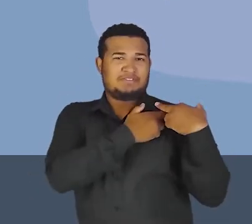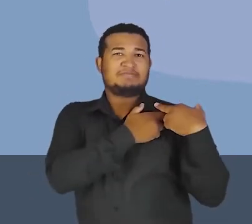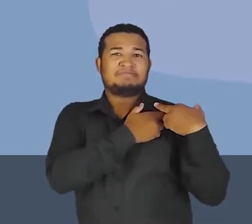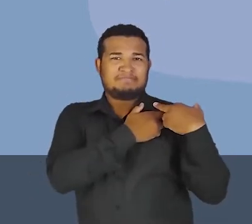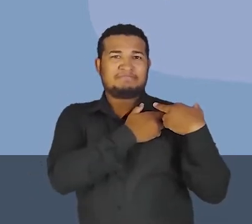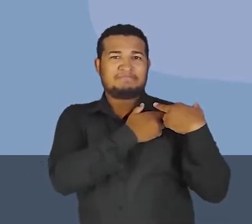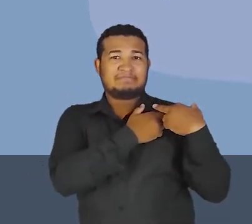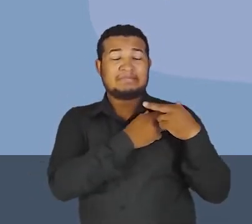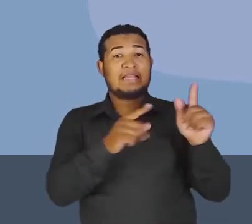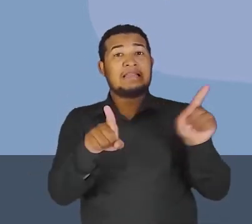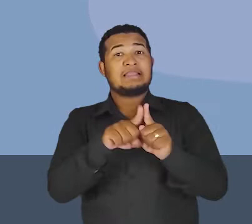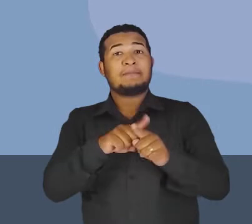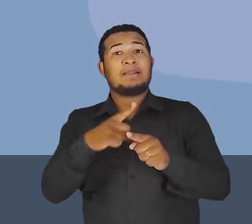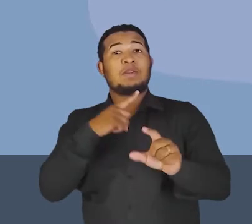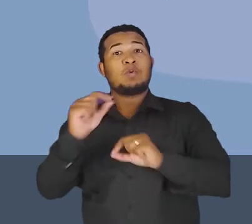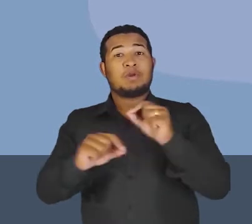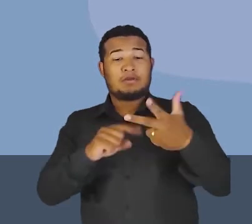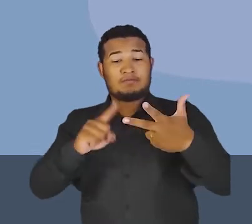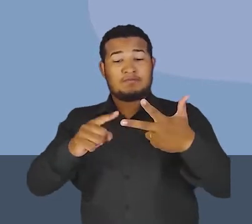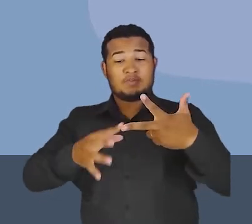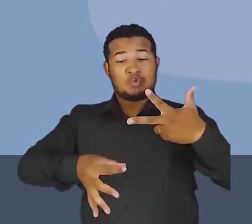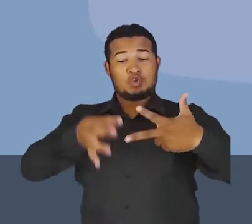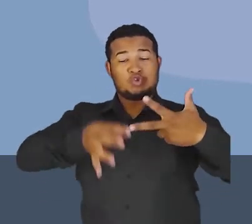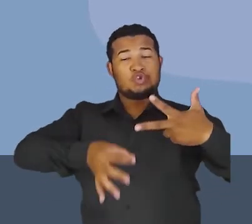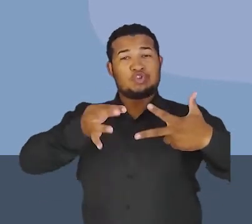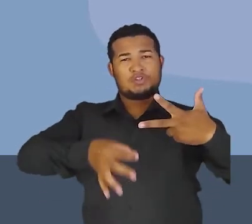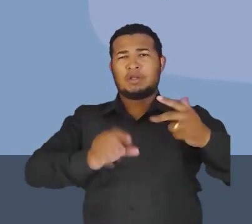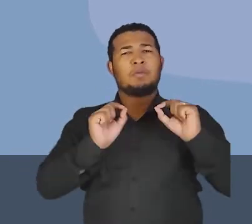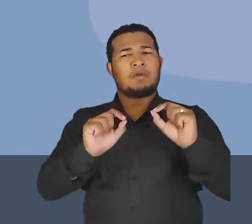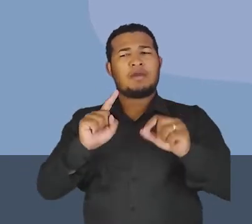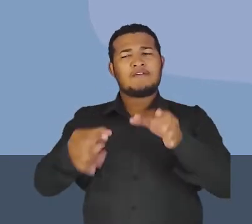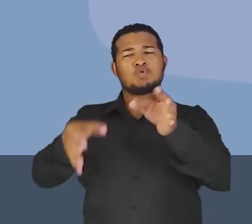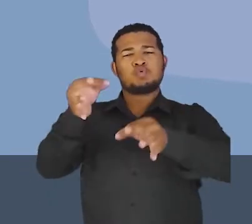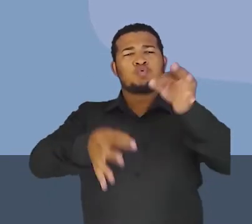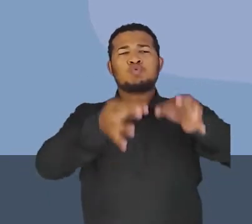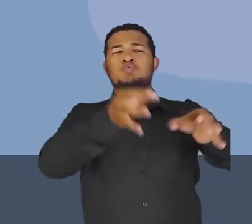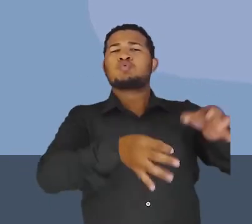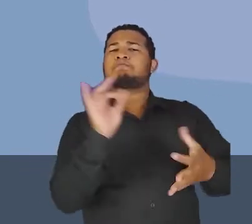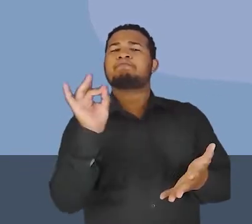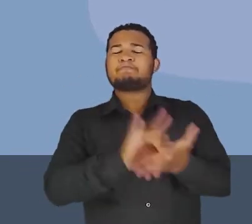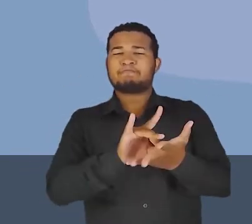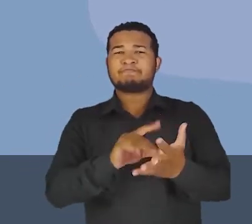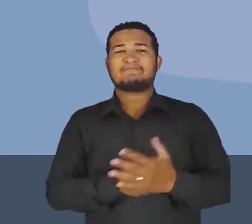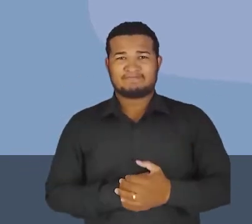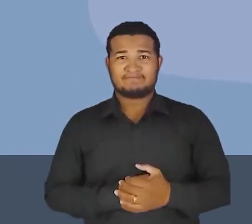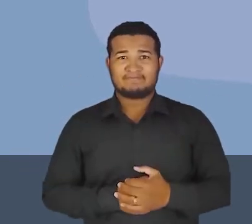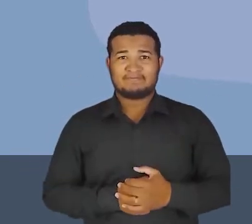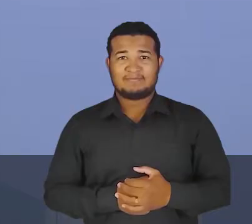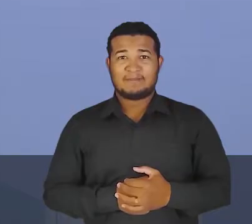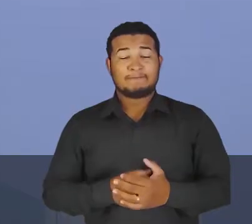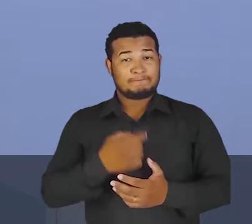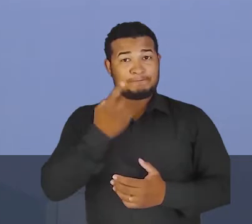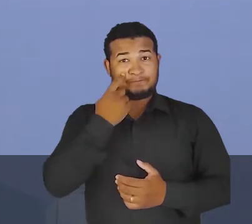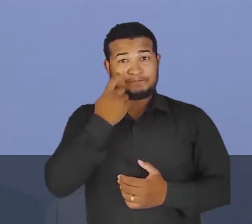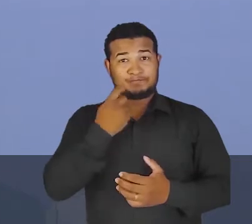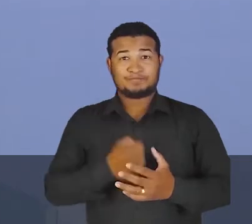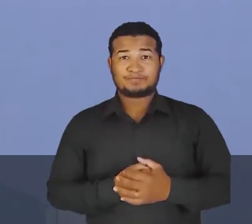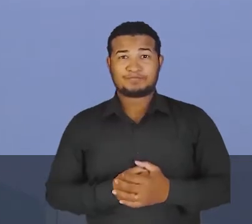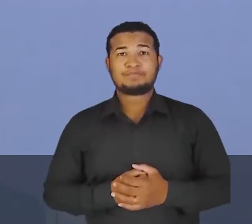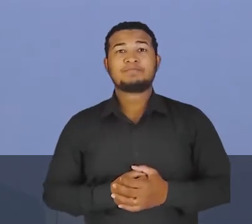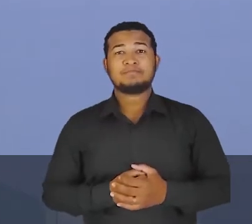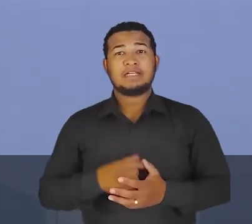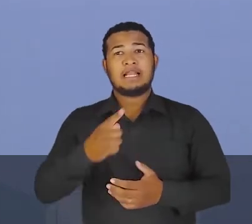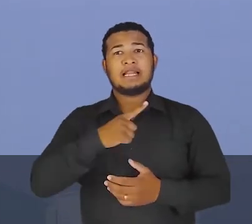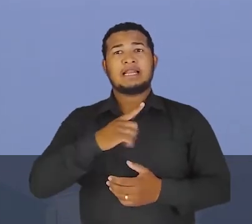E também temos o poder judiciário que está ali para julgar essas leis. Olha só, então, volta aqui. A gente